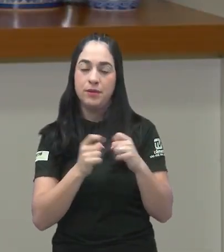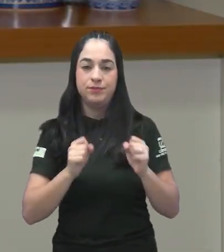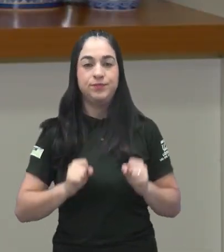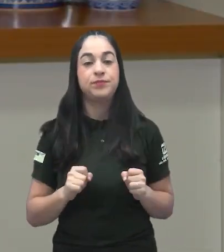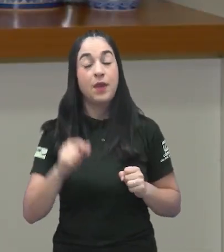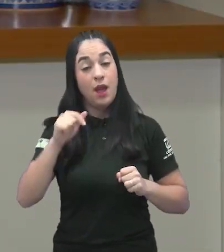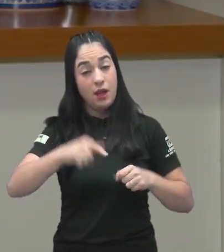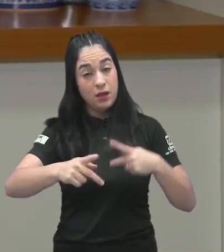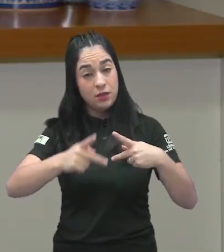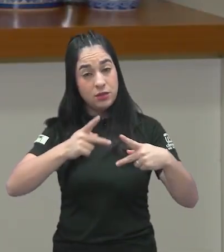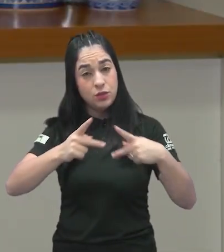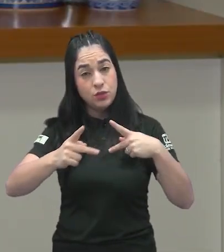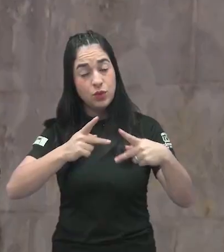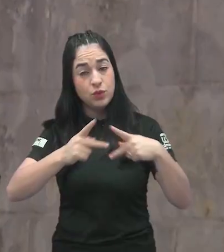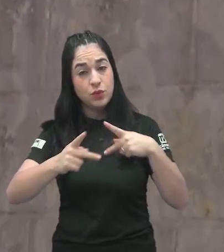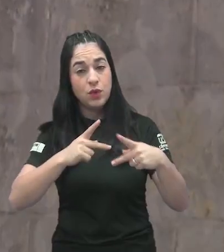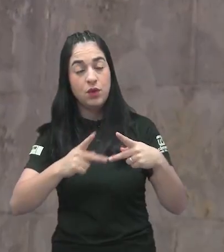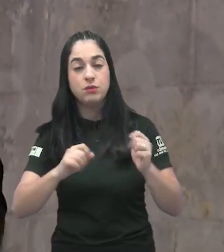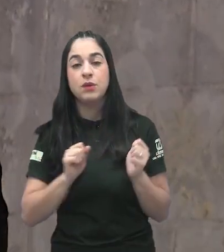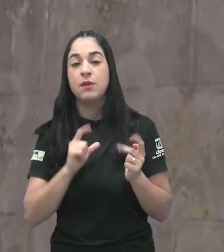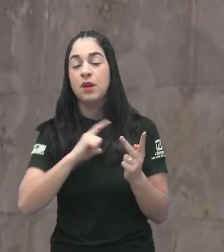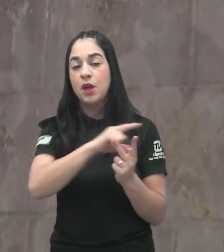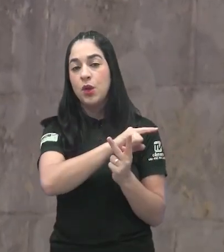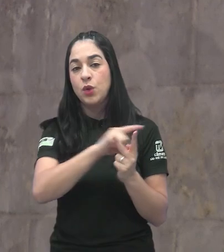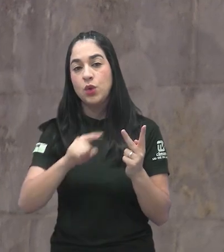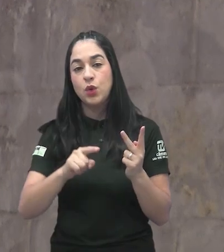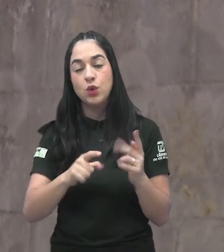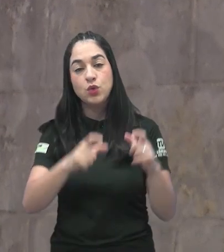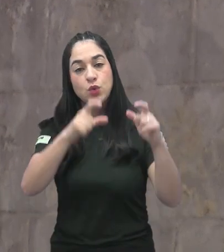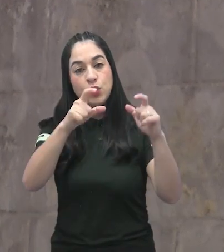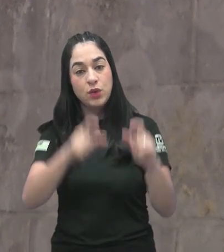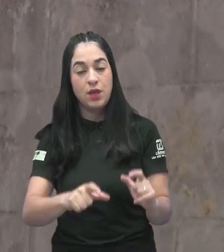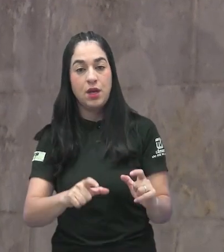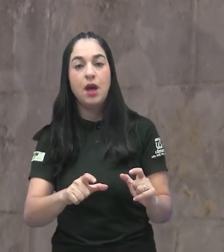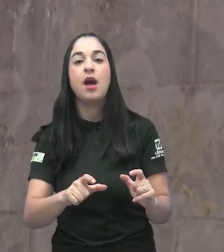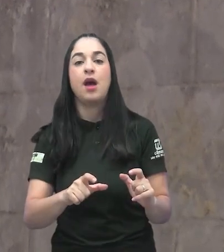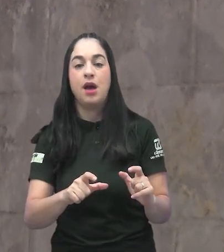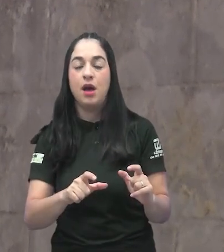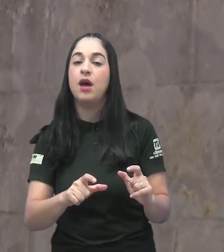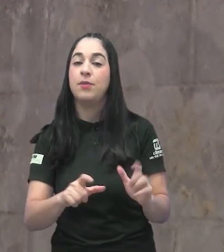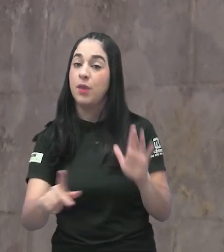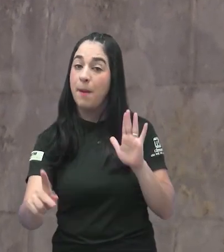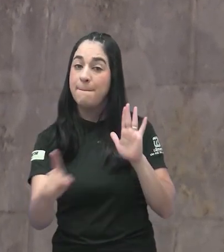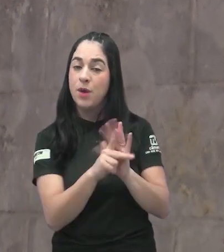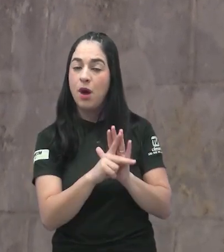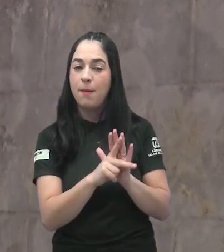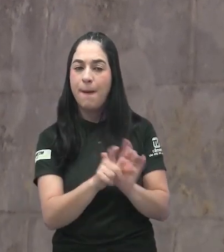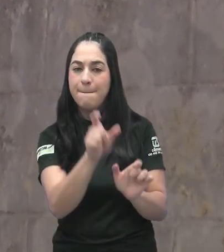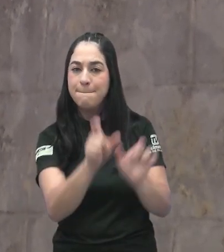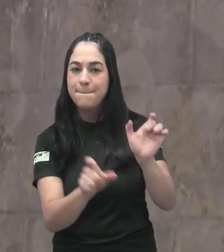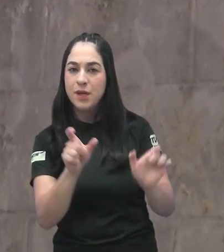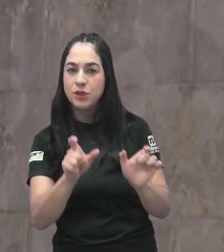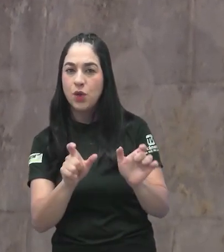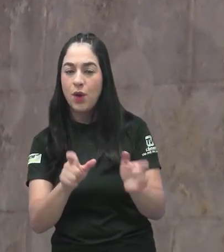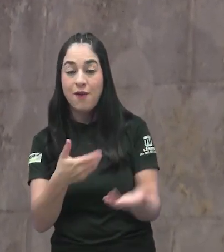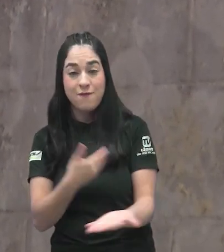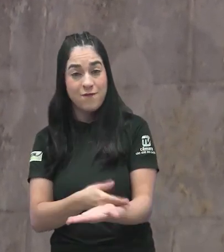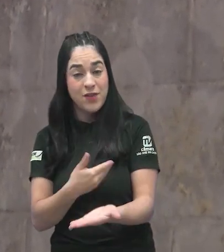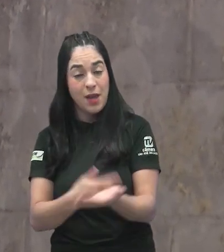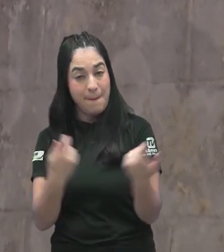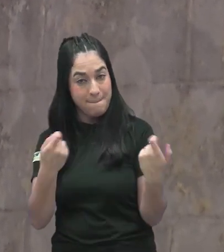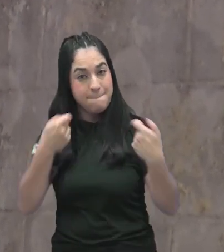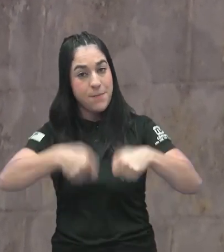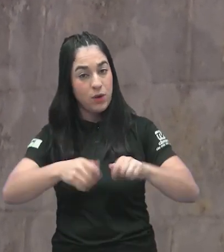com acompanhamento médico psiquiátrico. Aqui em São José dos Campos, 2 espaços são especializados em acolher